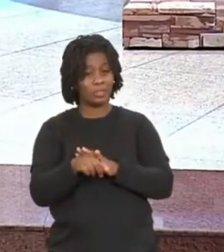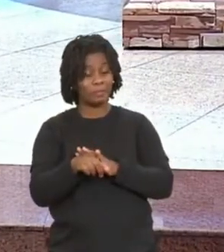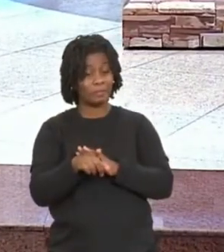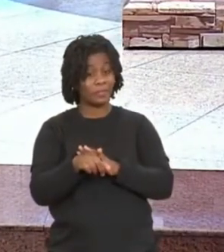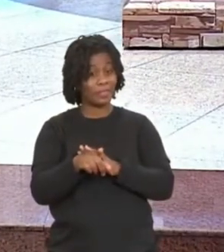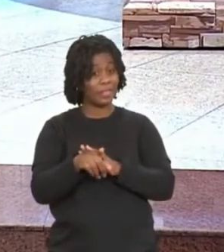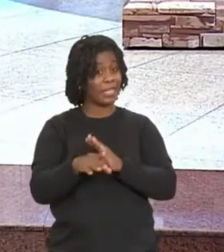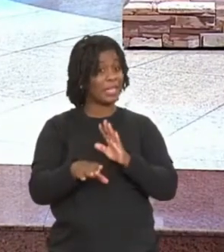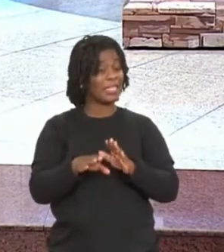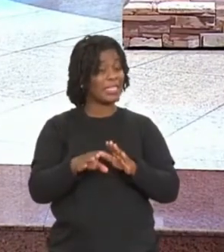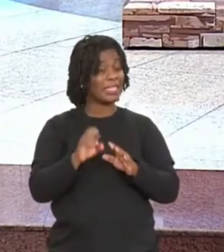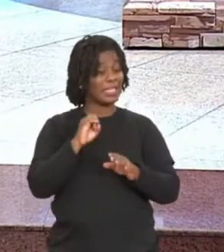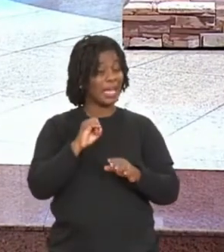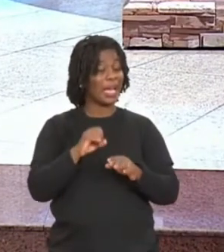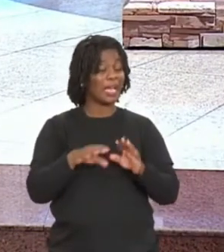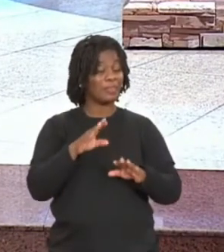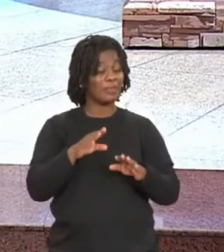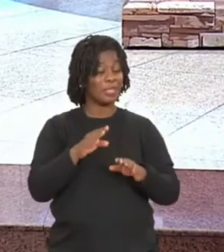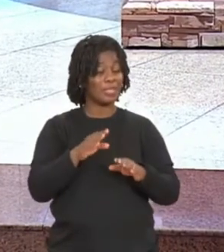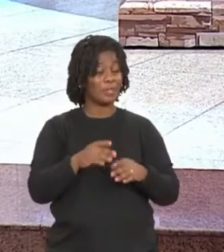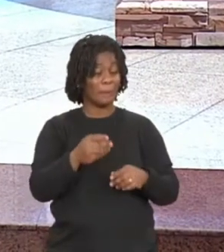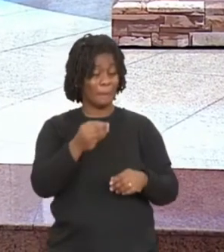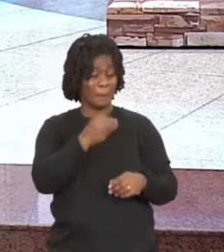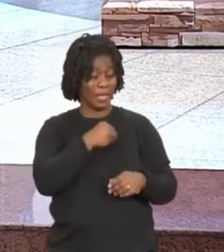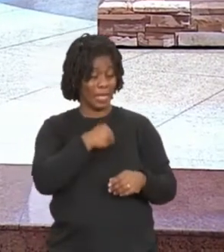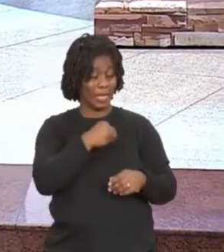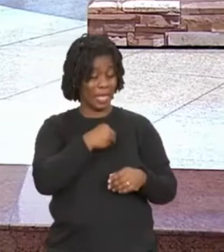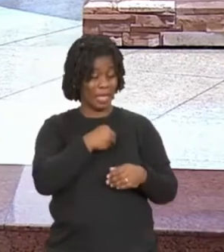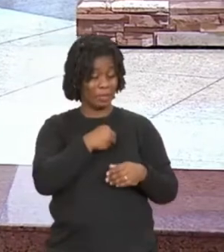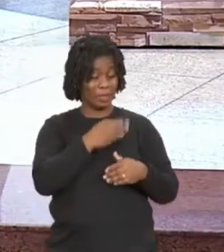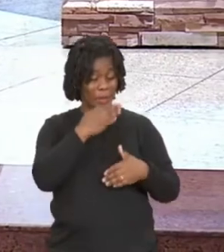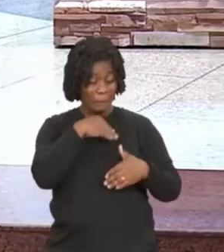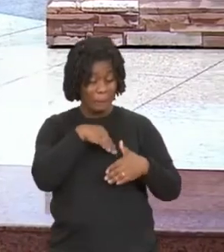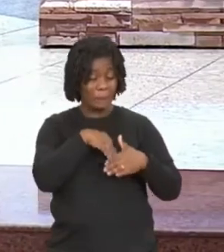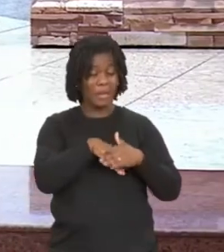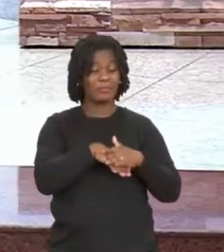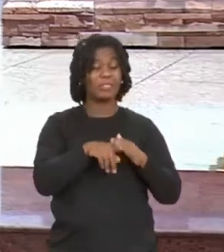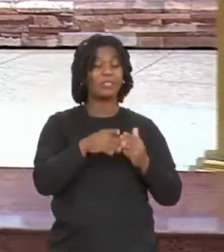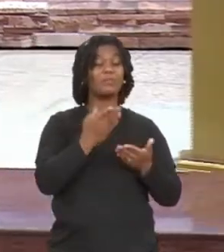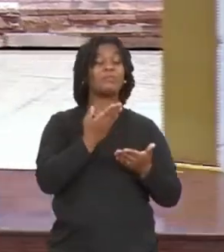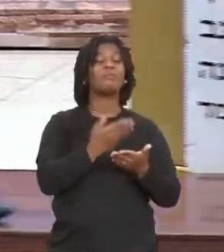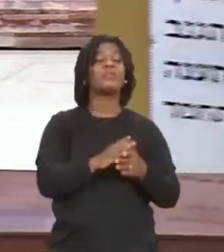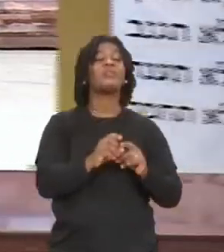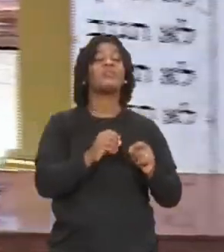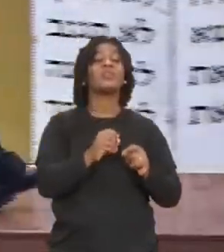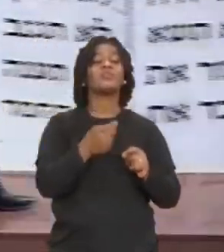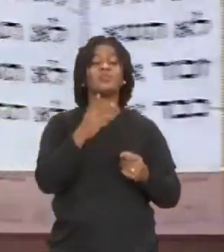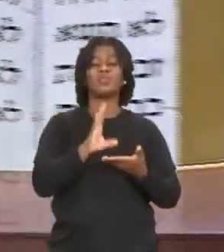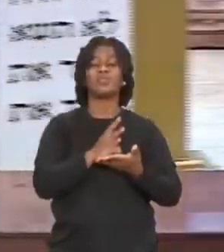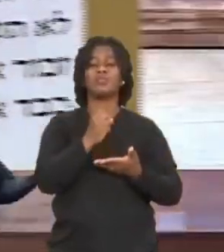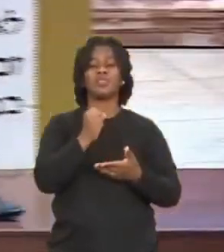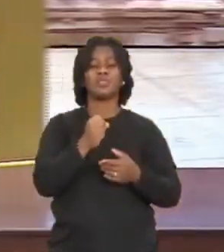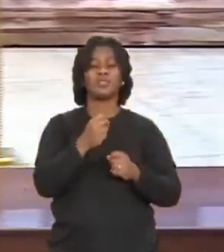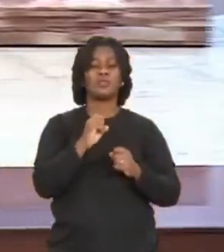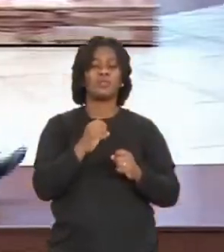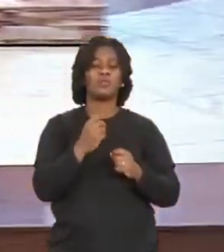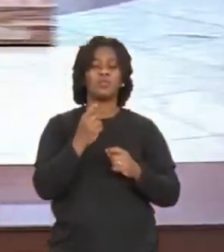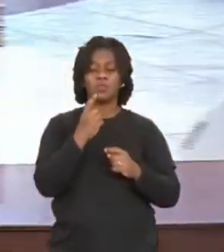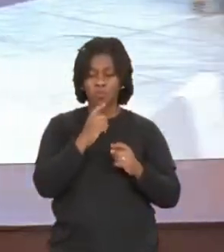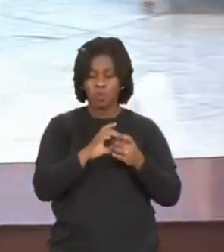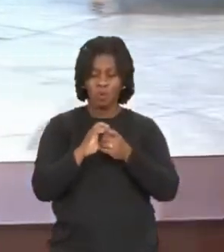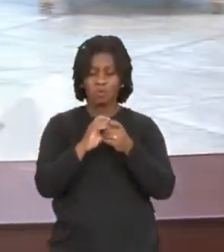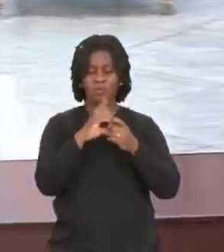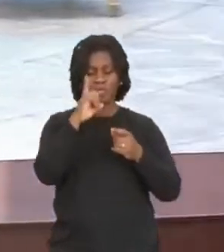a sua salvação, a sua comunhão com Deus? Você acha que Deus é um Deus que só quer te livrar do inferno? Deus quer